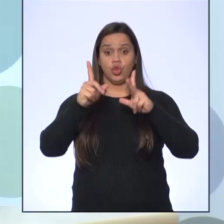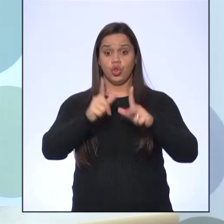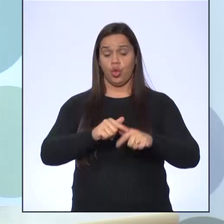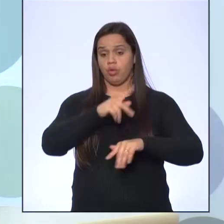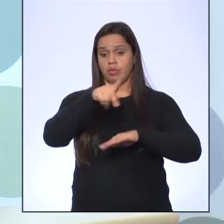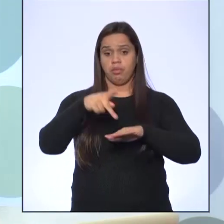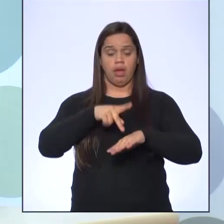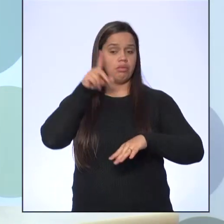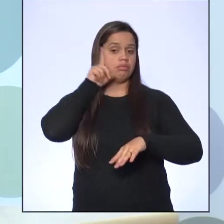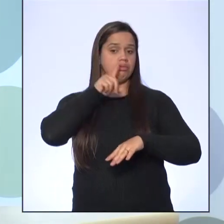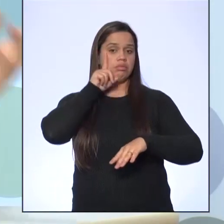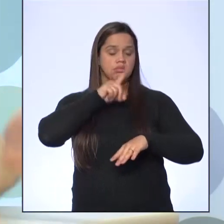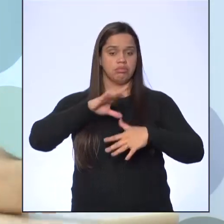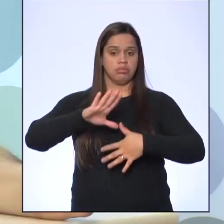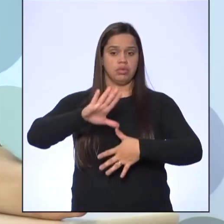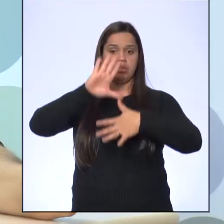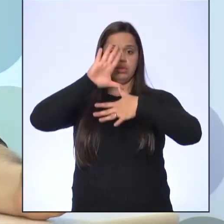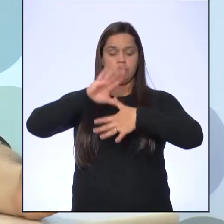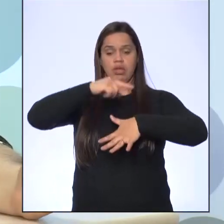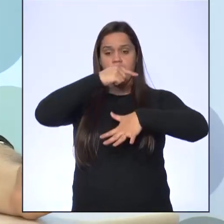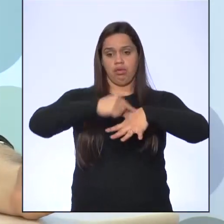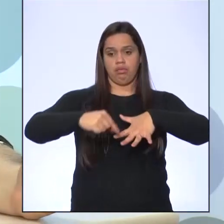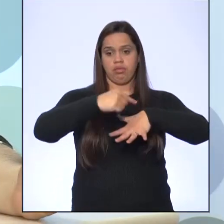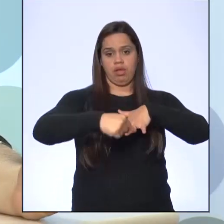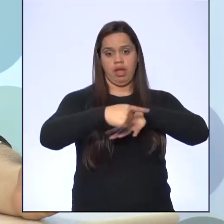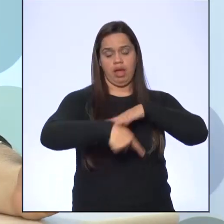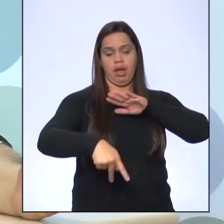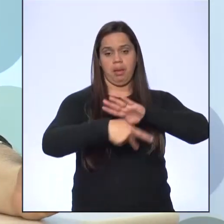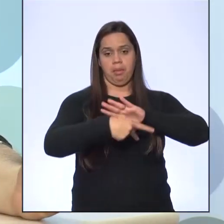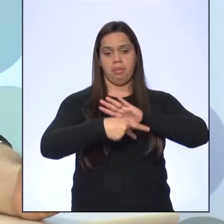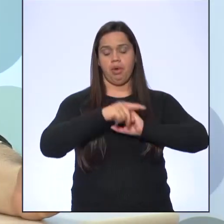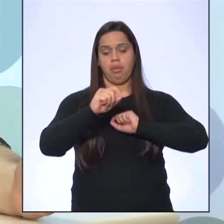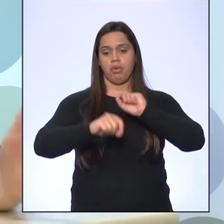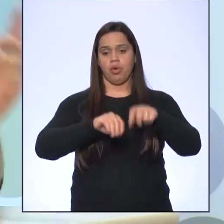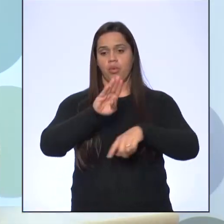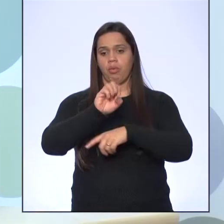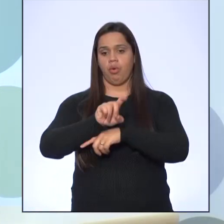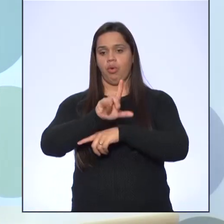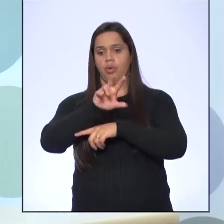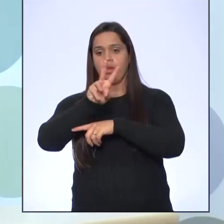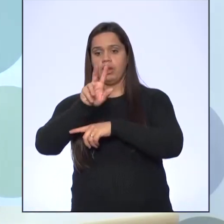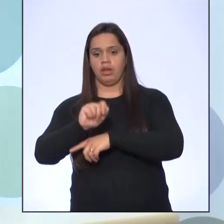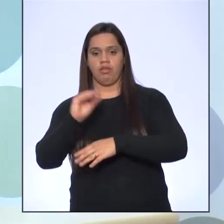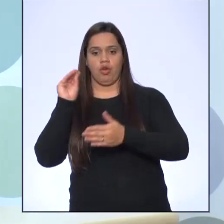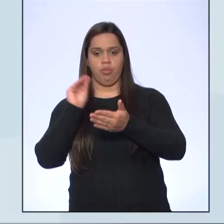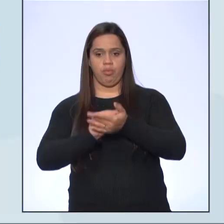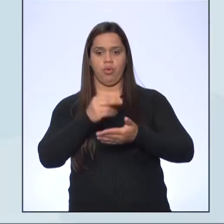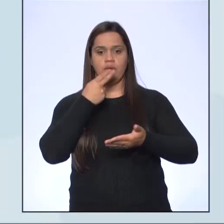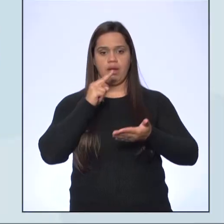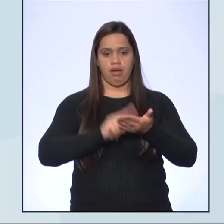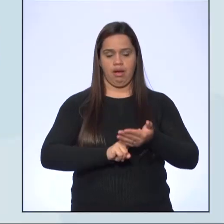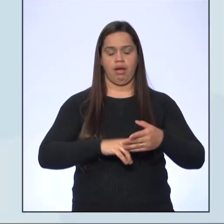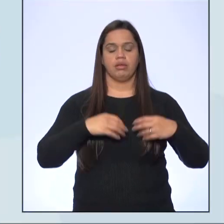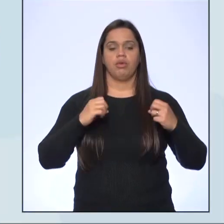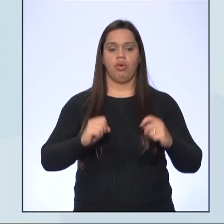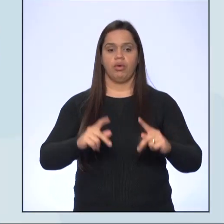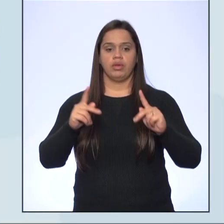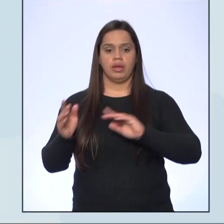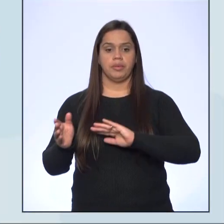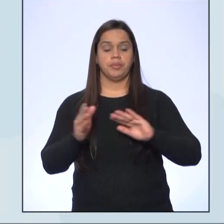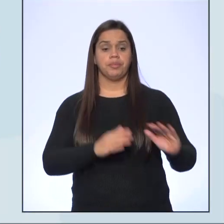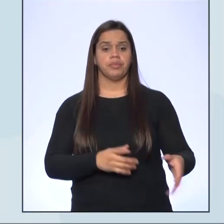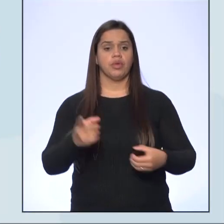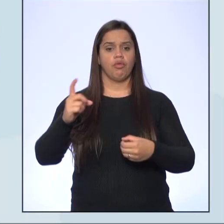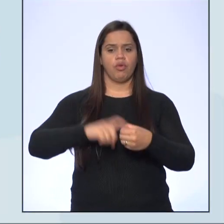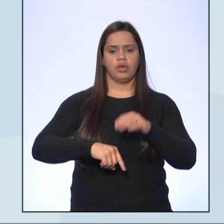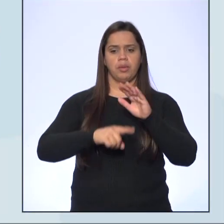né? É isso que o Bolívar coloca aí na Carta da Jamaica. E aí, voltando para as perguntas ali, pessoal, então descreva com